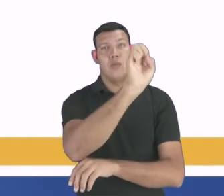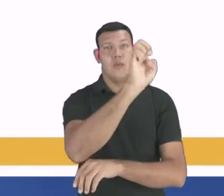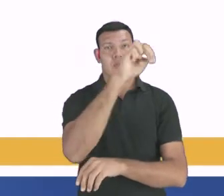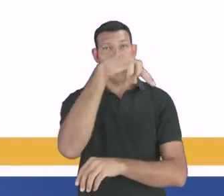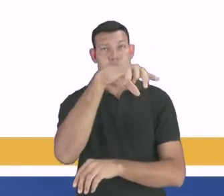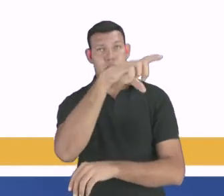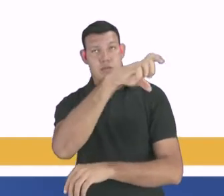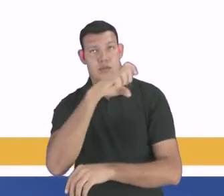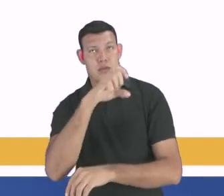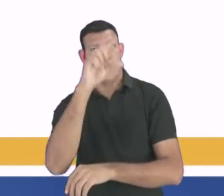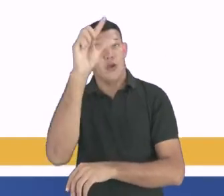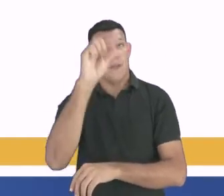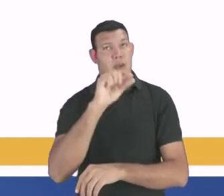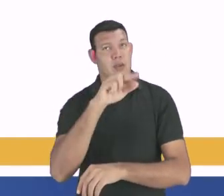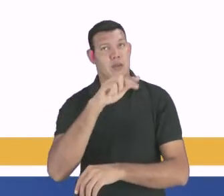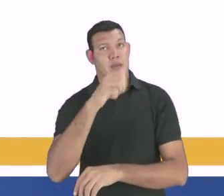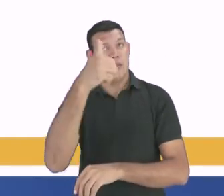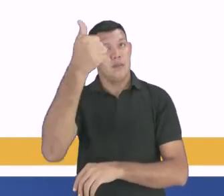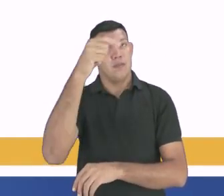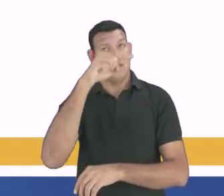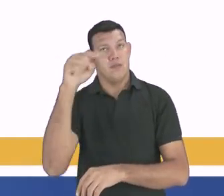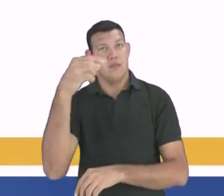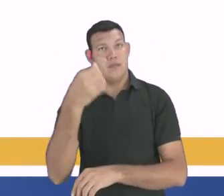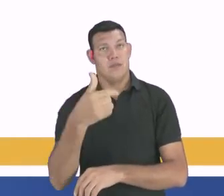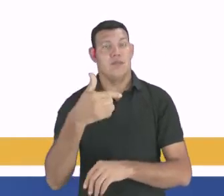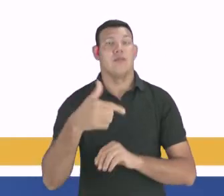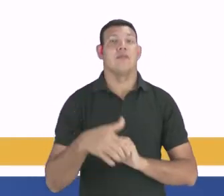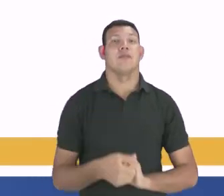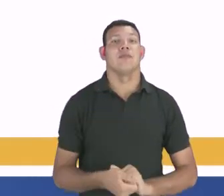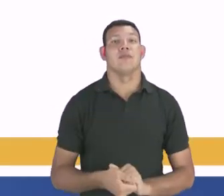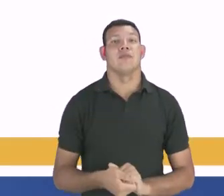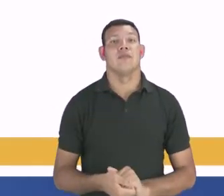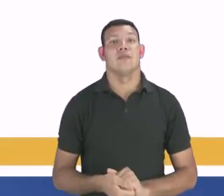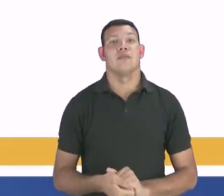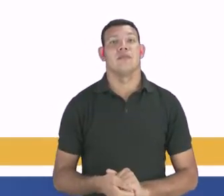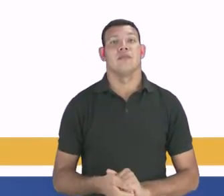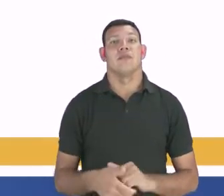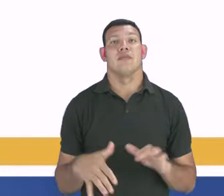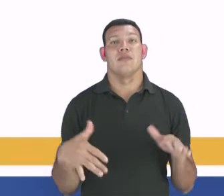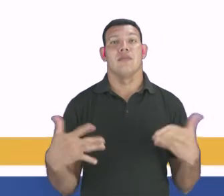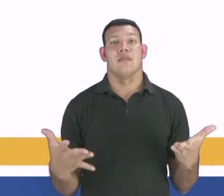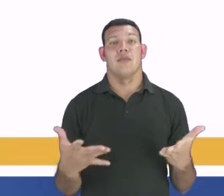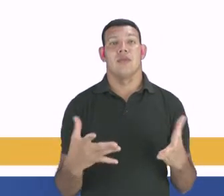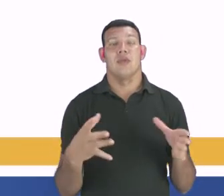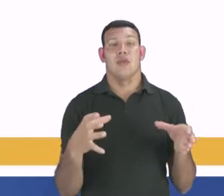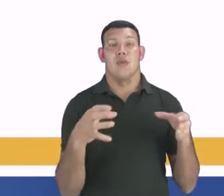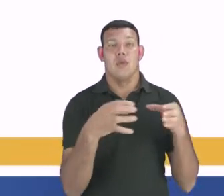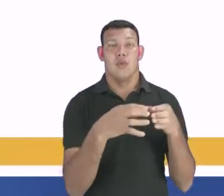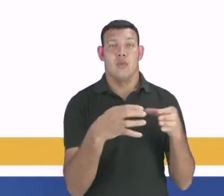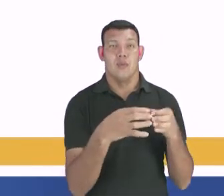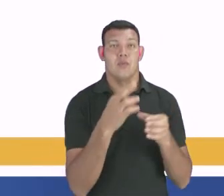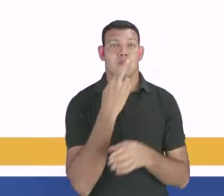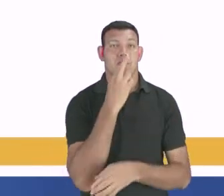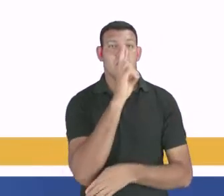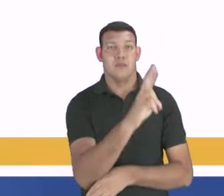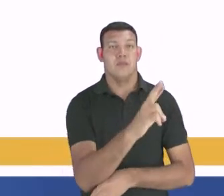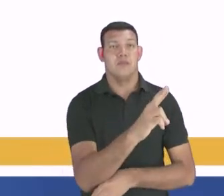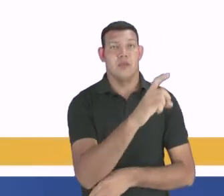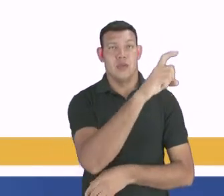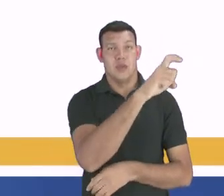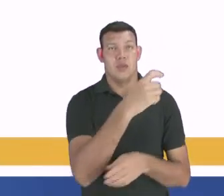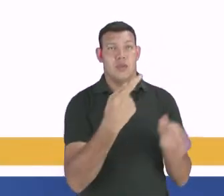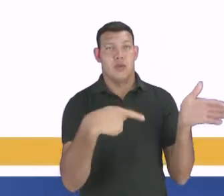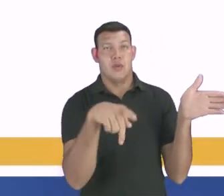sobre 6 e 5π sobre 6. E o conjunto de solução seria o seguinte, que o x pertence aos reais, tal